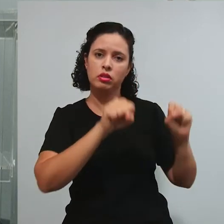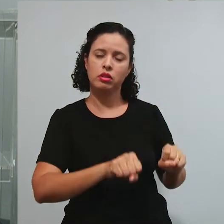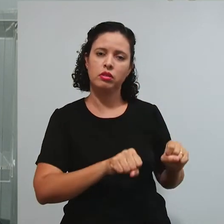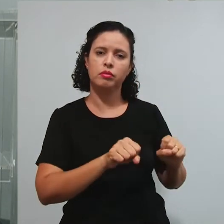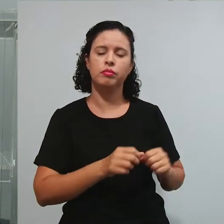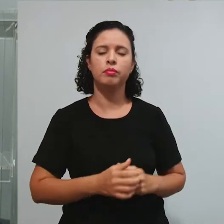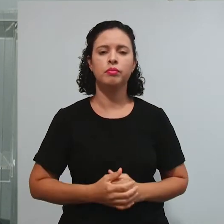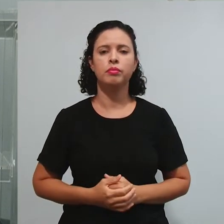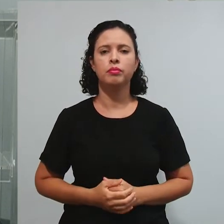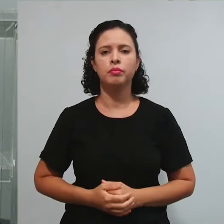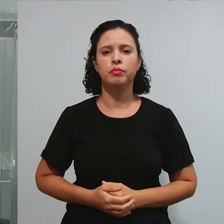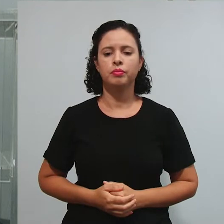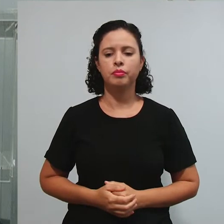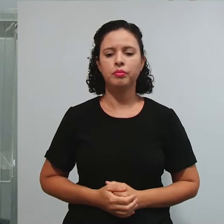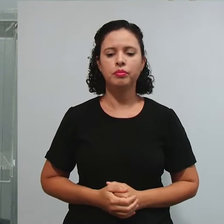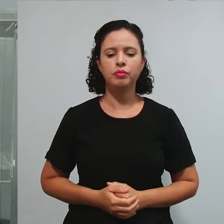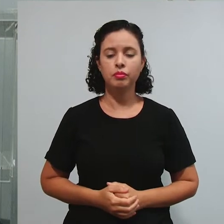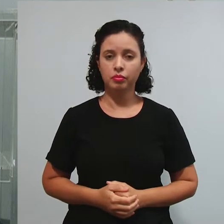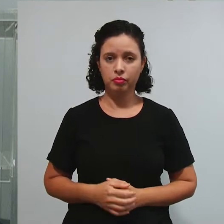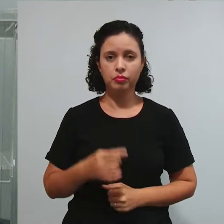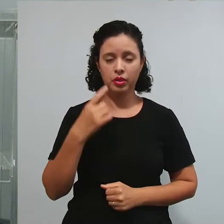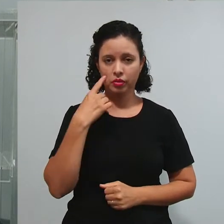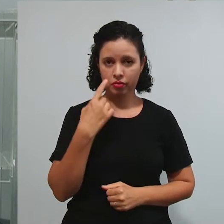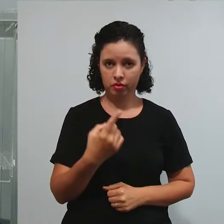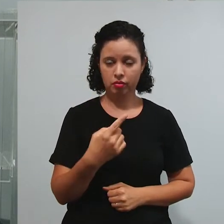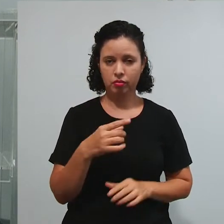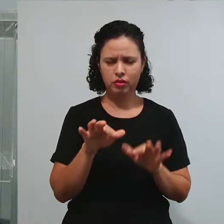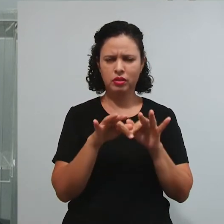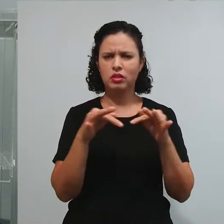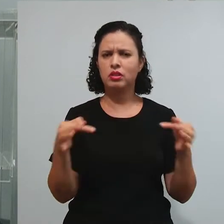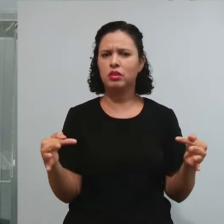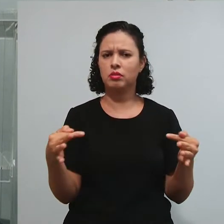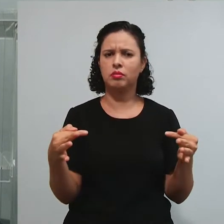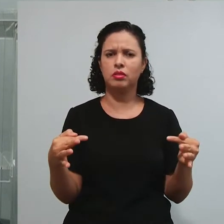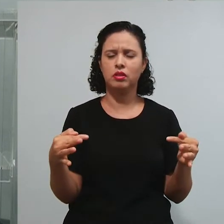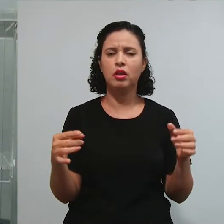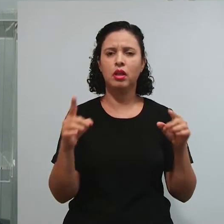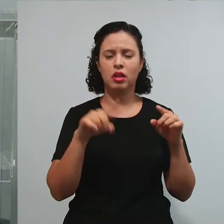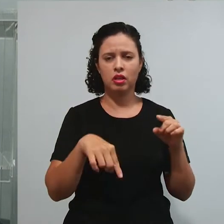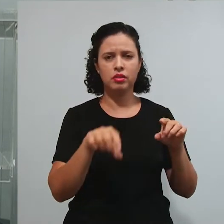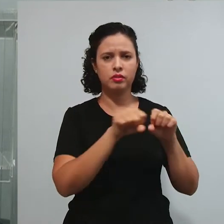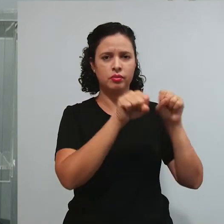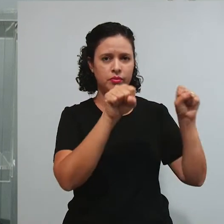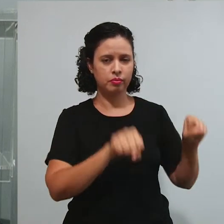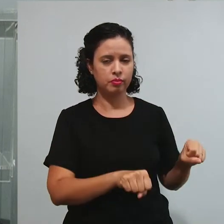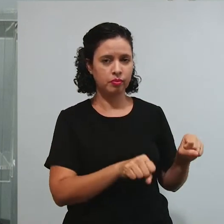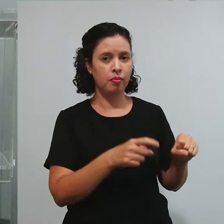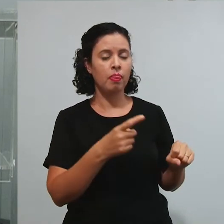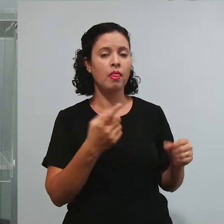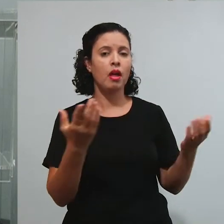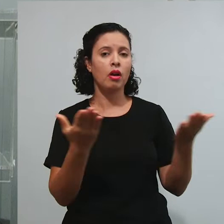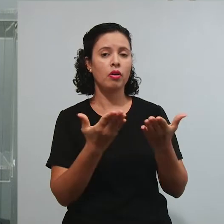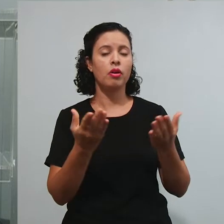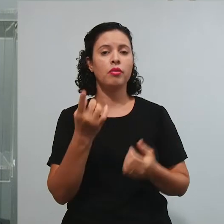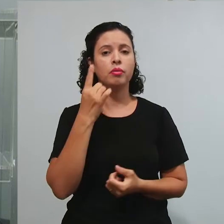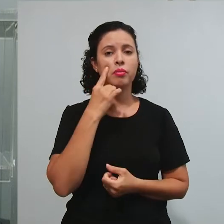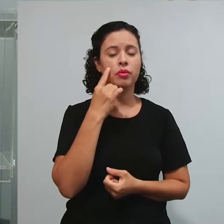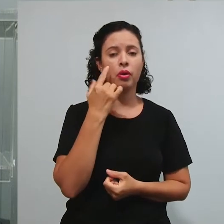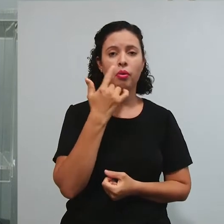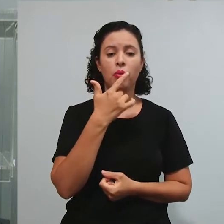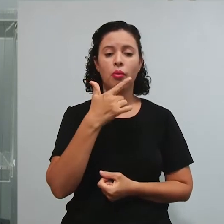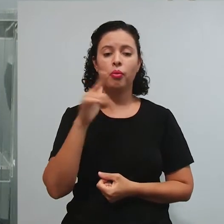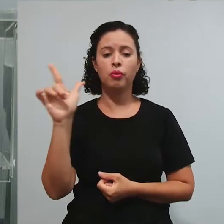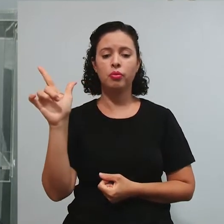tá certo? Viu como é simples quando a gente fala em sistema? Né? Aí vamos ver agora, partir para um